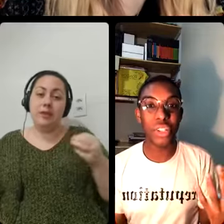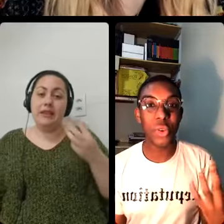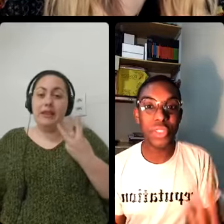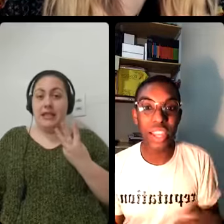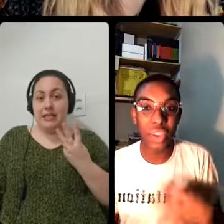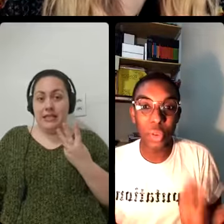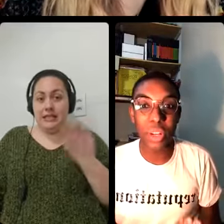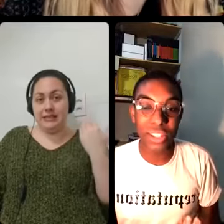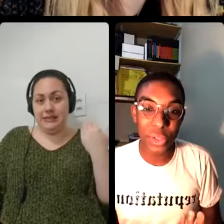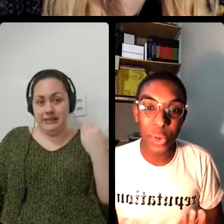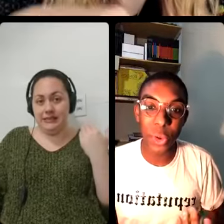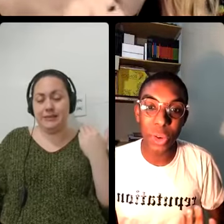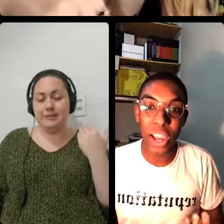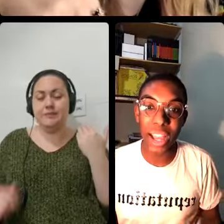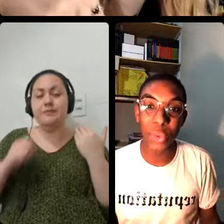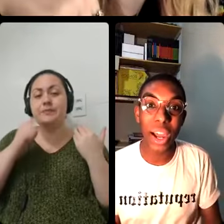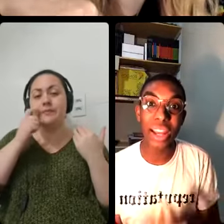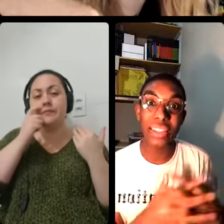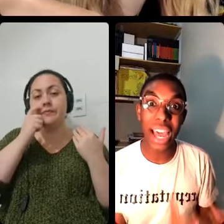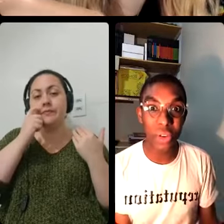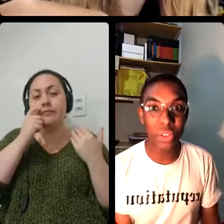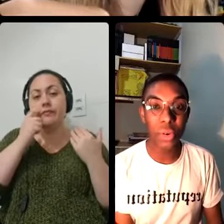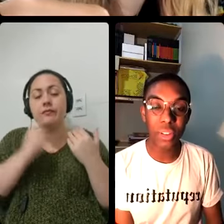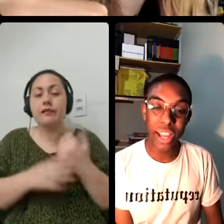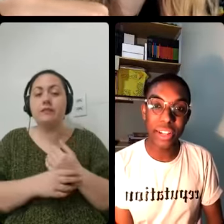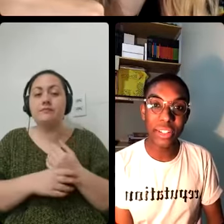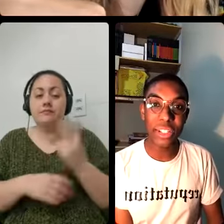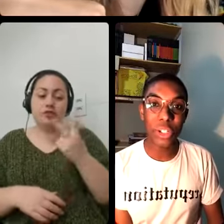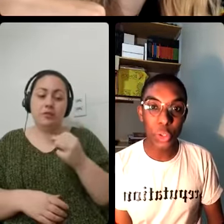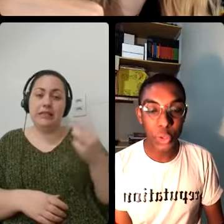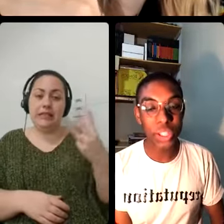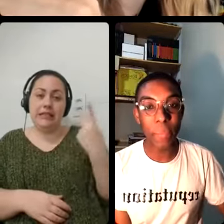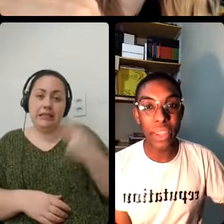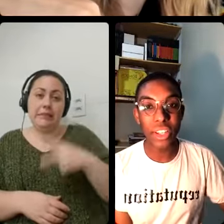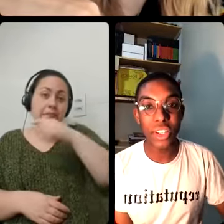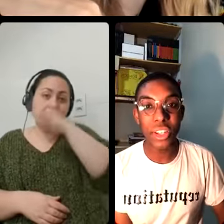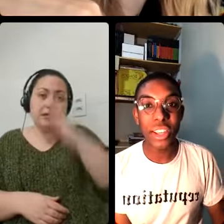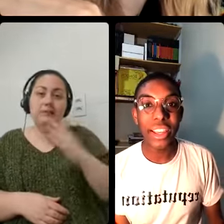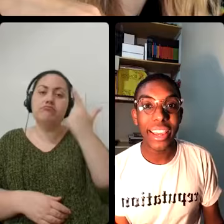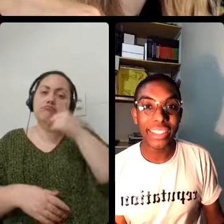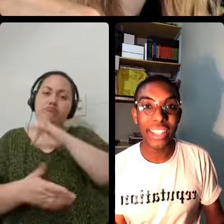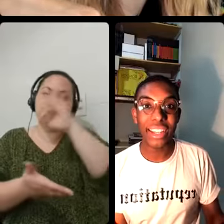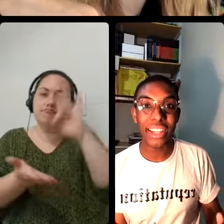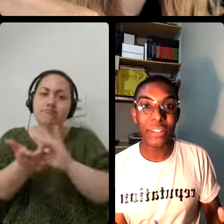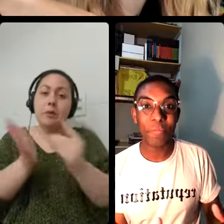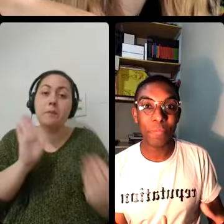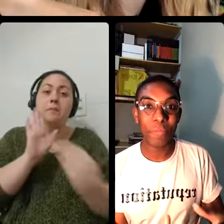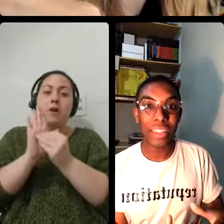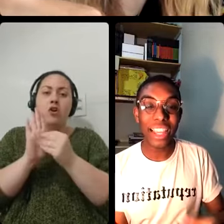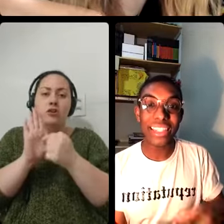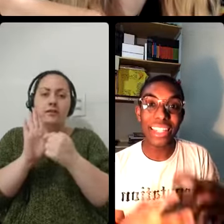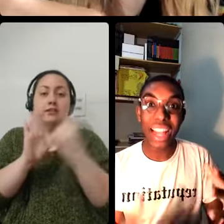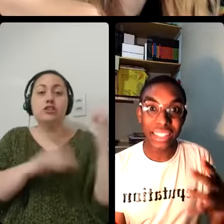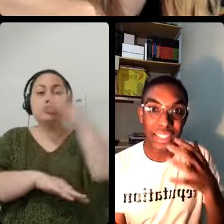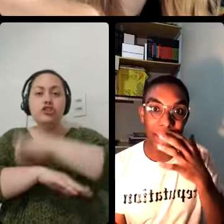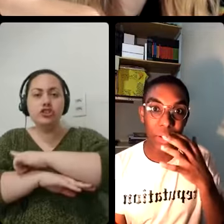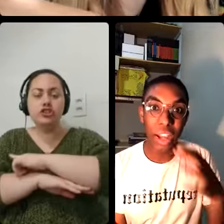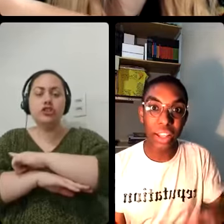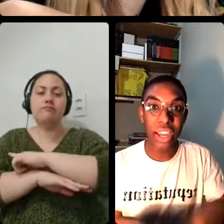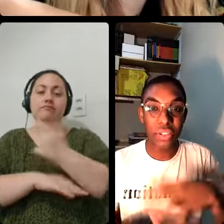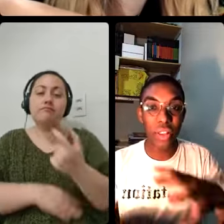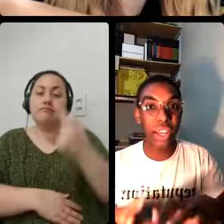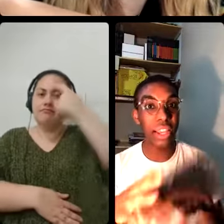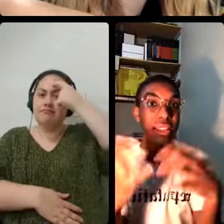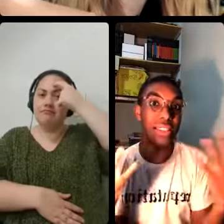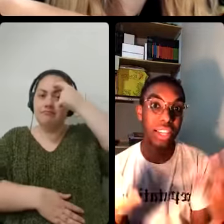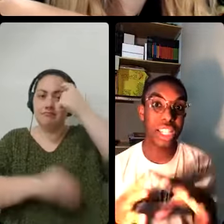a gente consegue aqui no Brasil colocar no calendário escolar justamente essa essa data, né, no